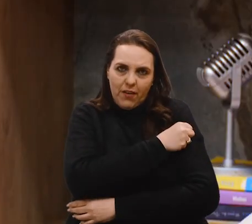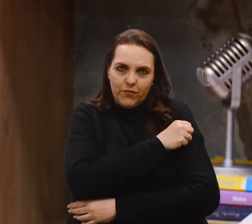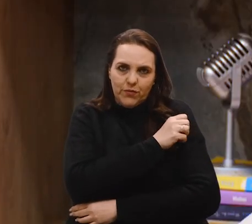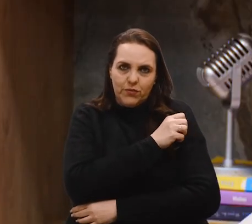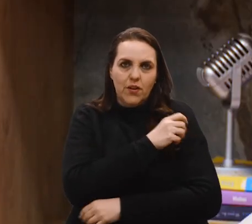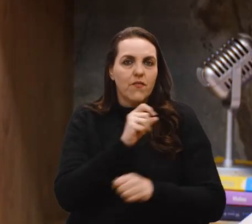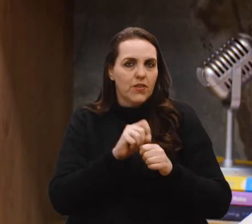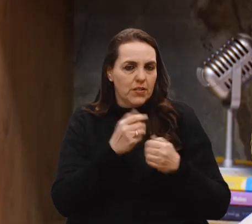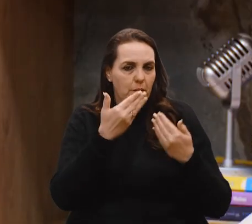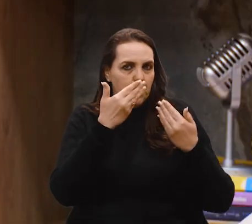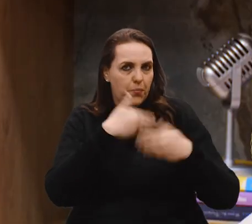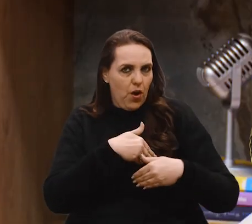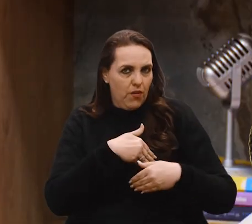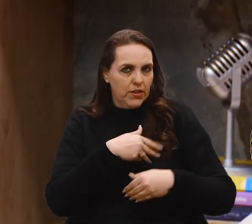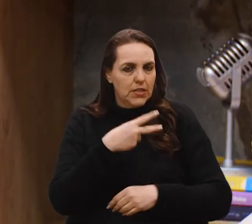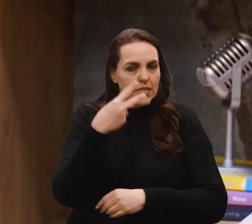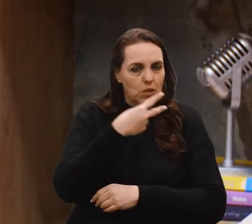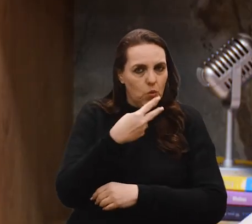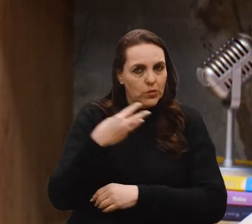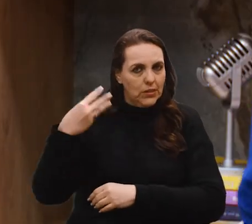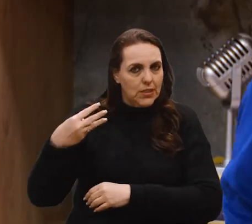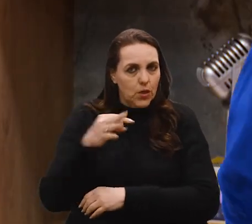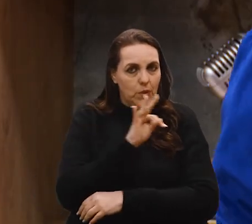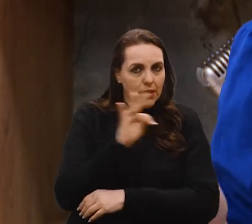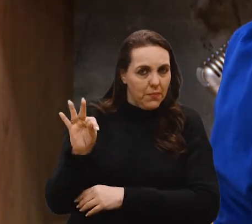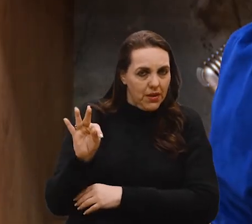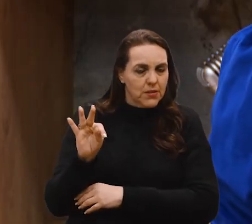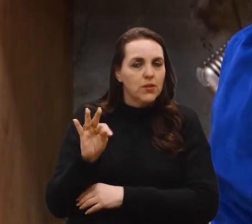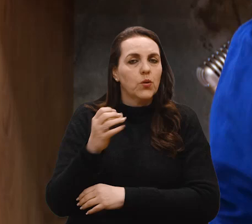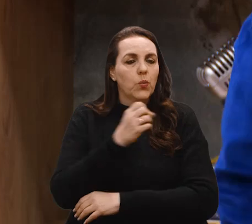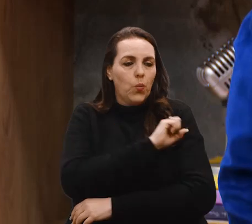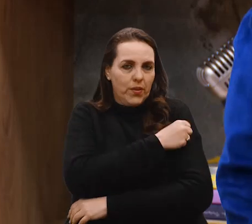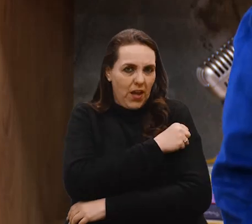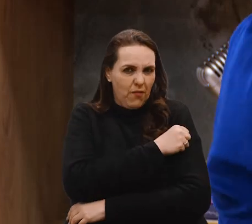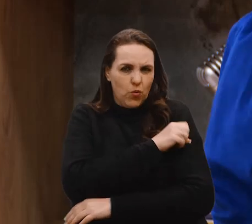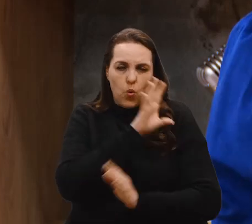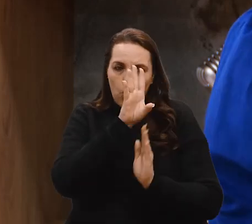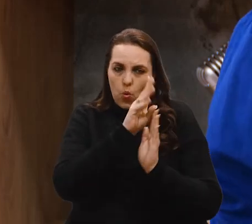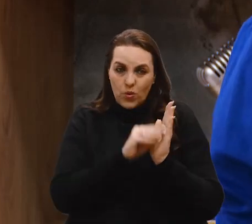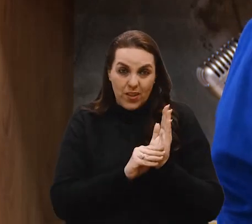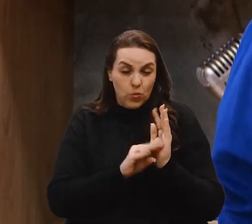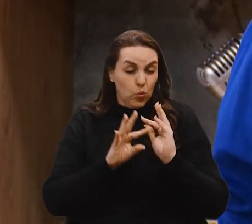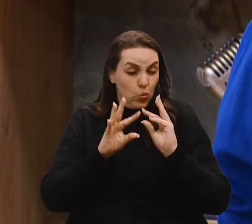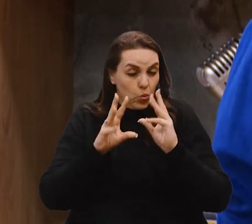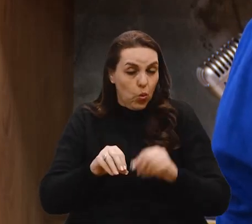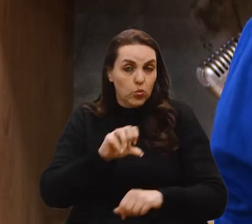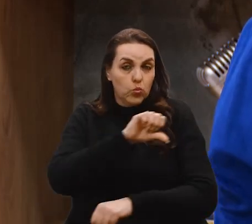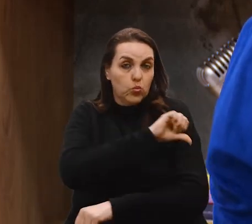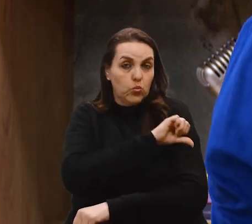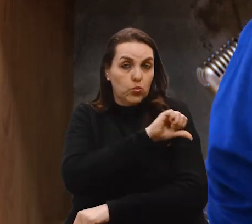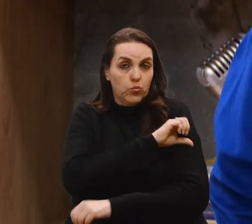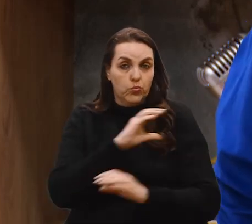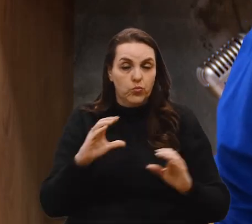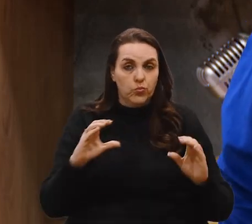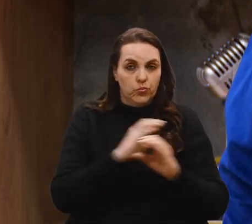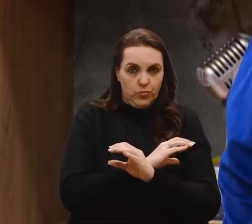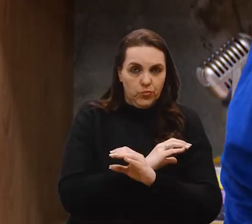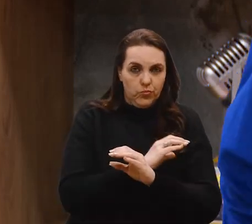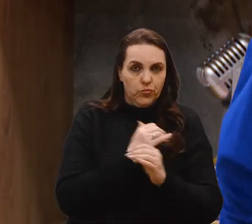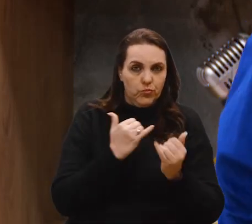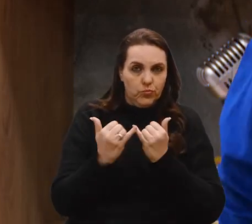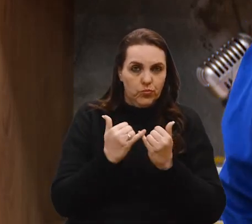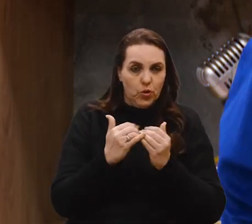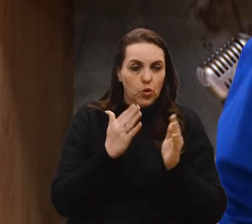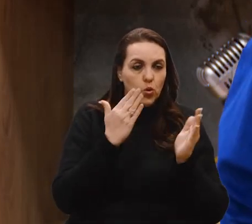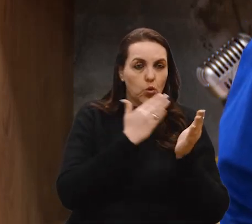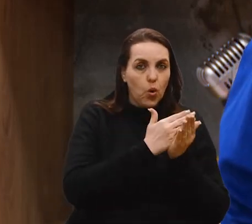as provas do 2º e 3º trimestre do 8º ano, as provas com todo o conteúdo do 9º por completo, por exemplo, e daí seria do início